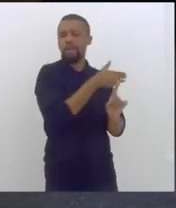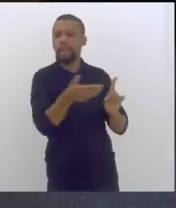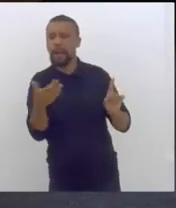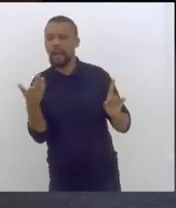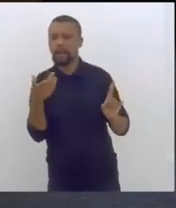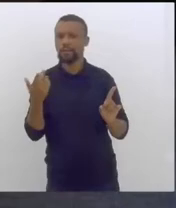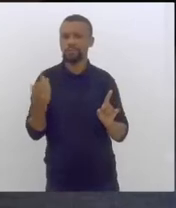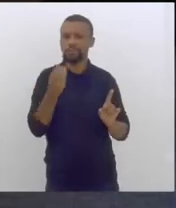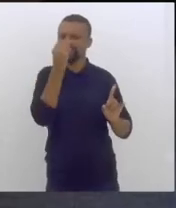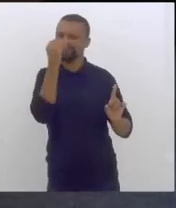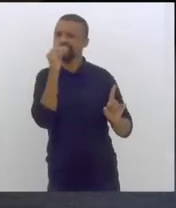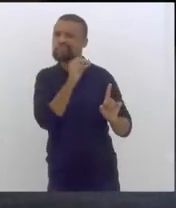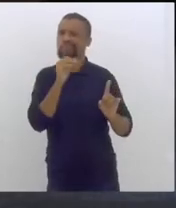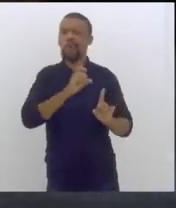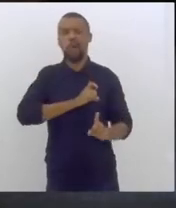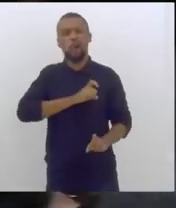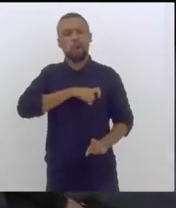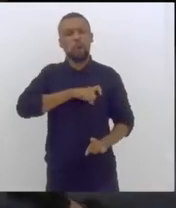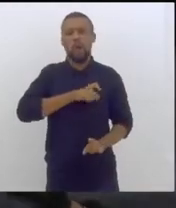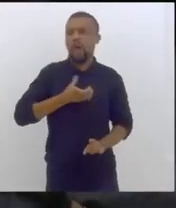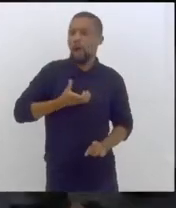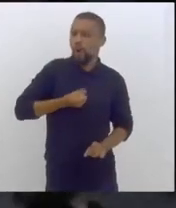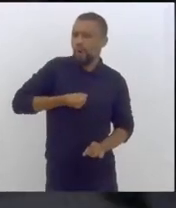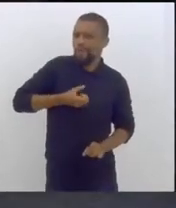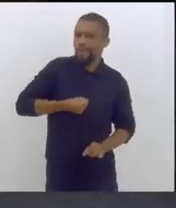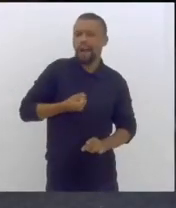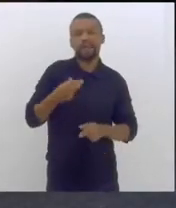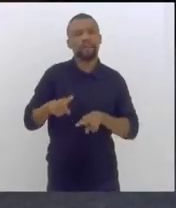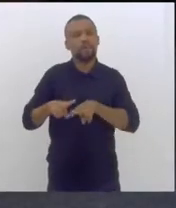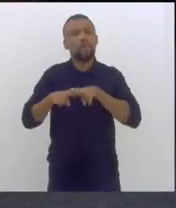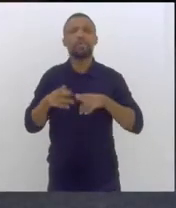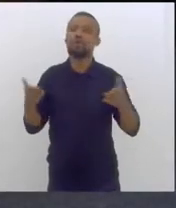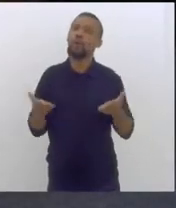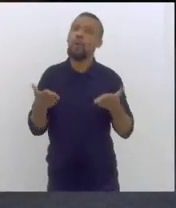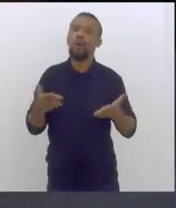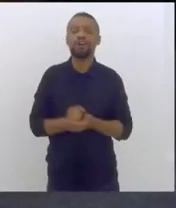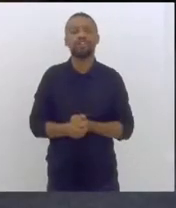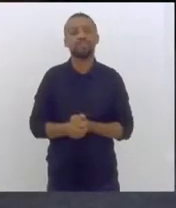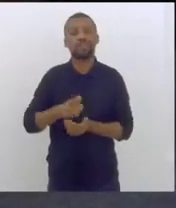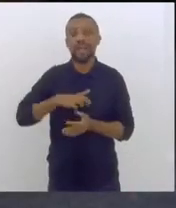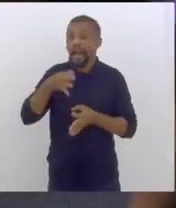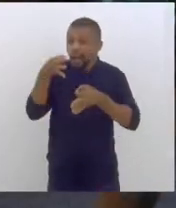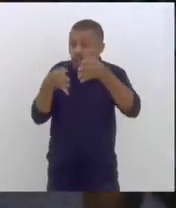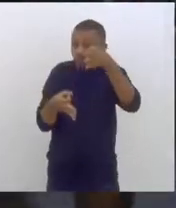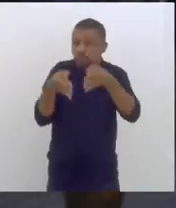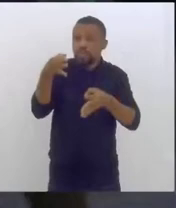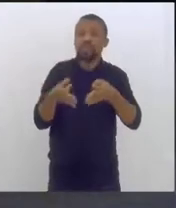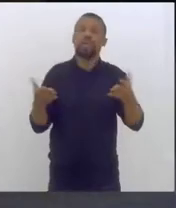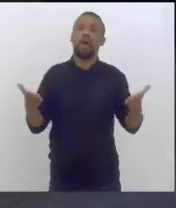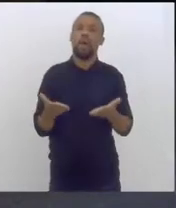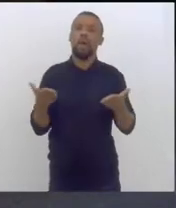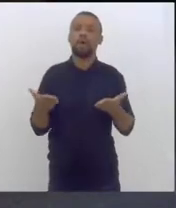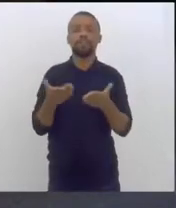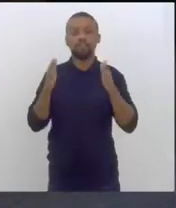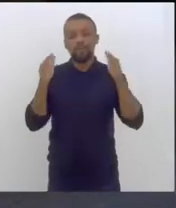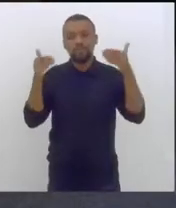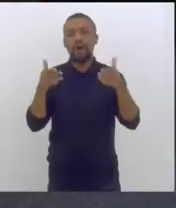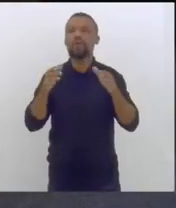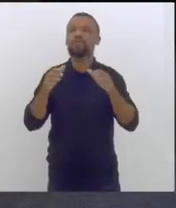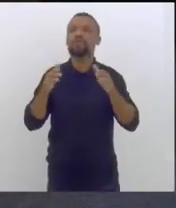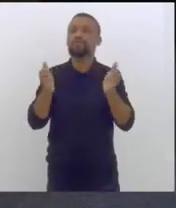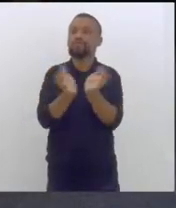maneira é cruel Covarde e portanto hoje se restabelece justiça é para os profissionais da educação